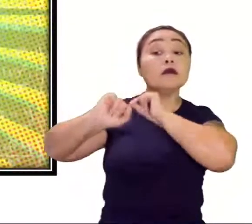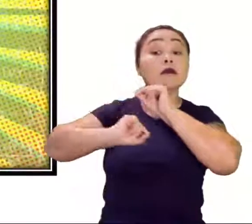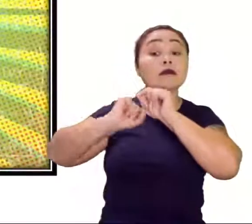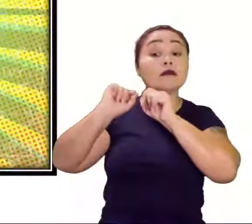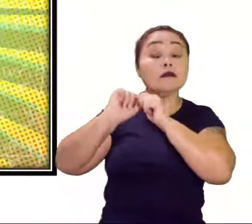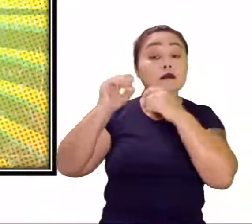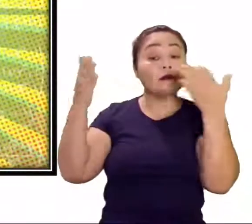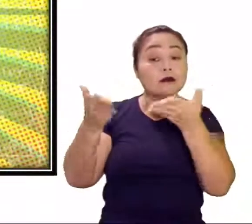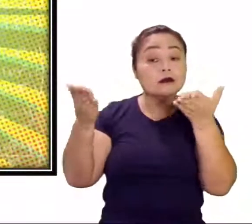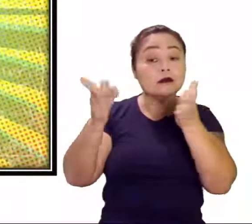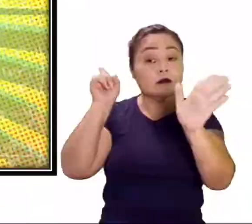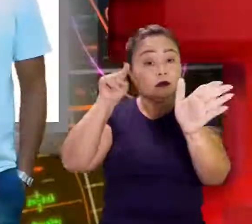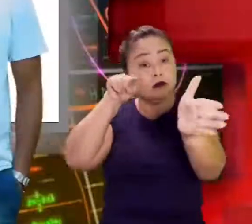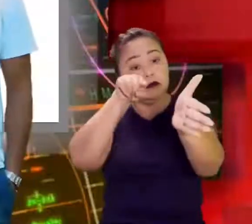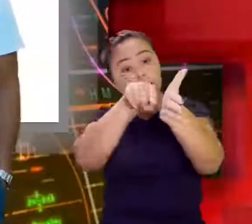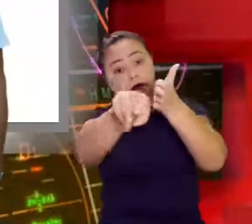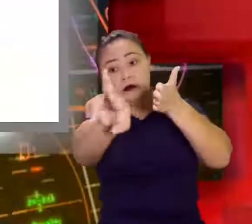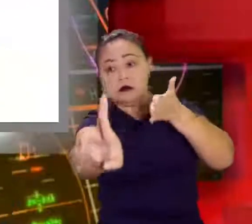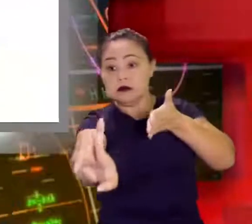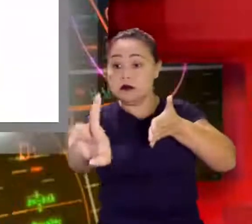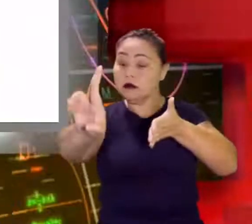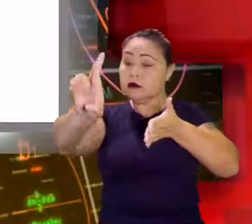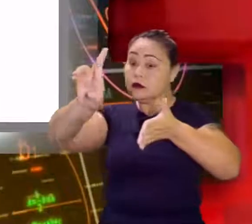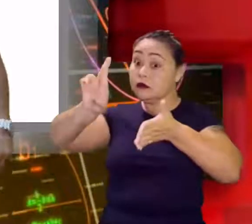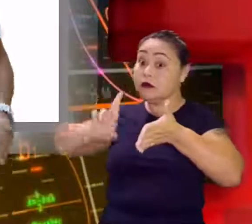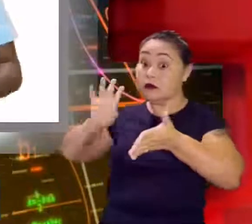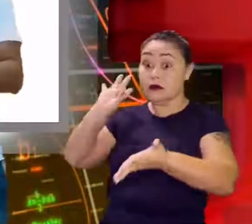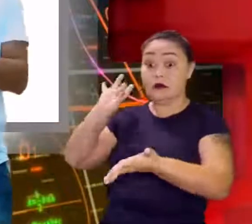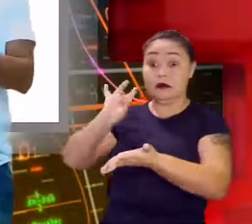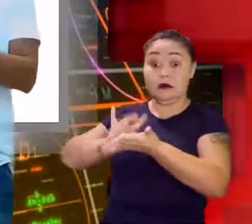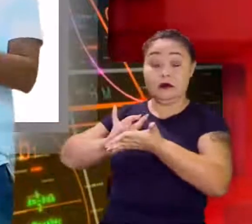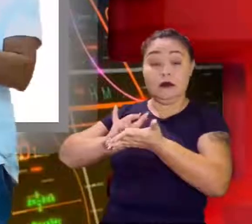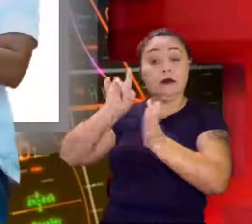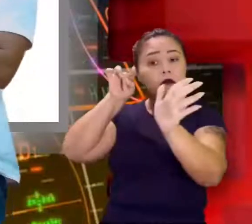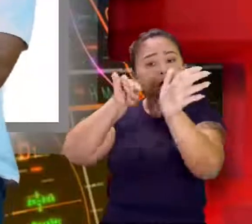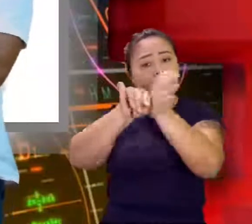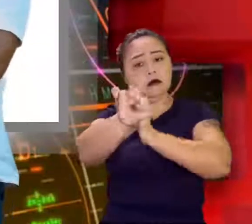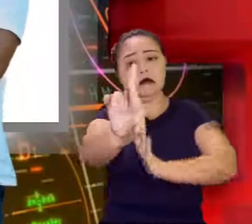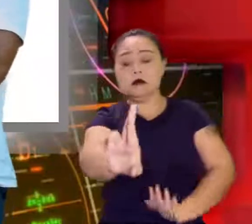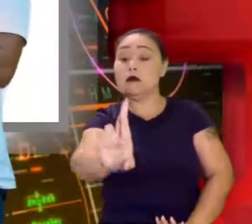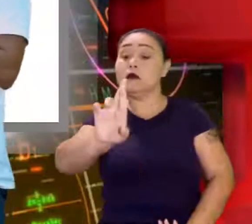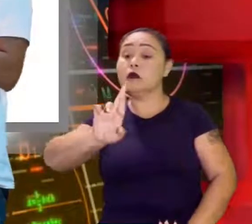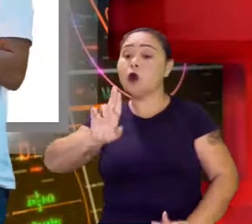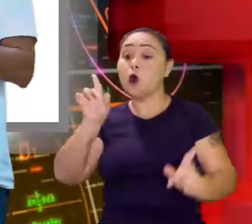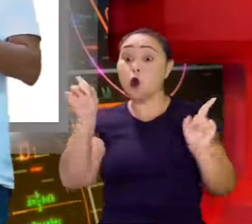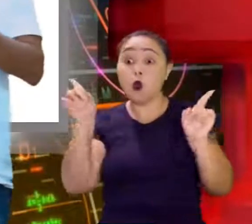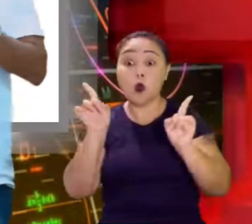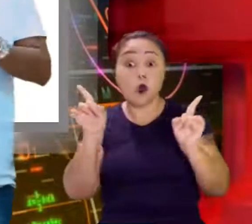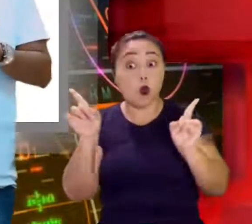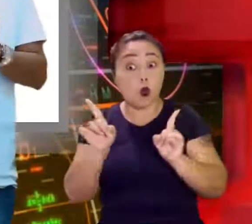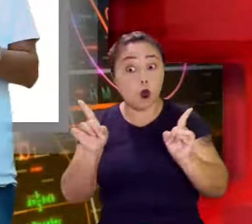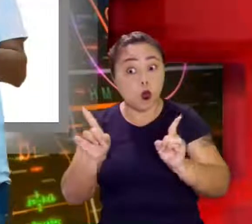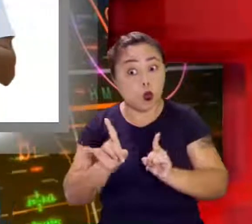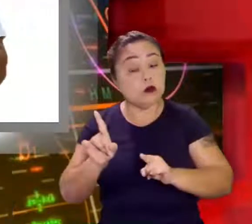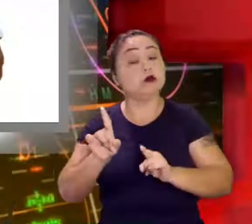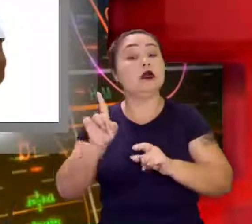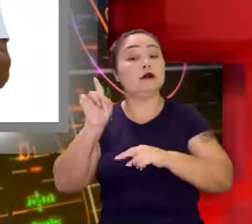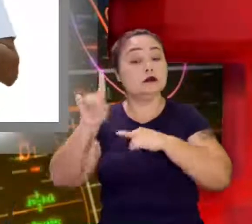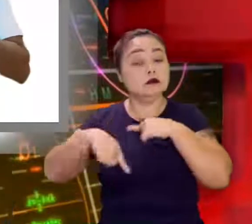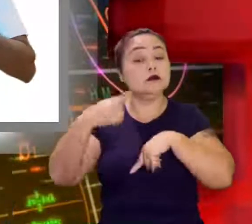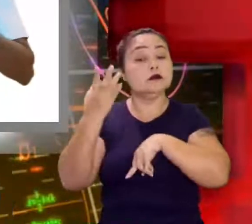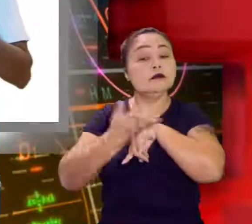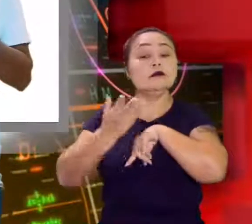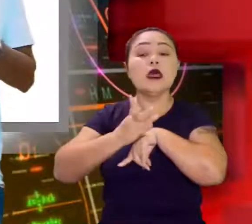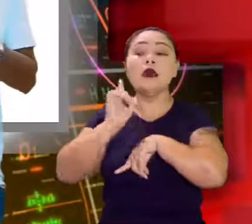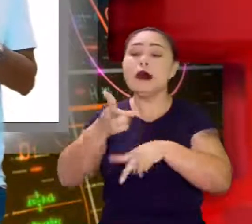agora? Perguntas e respostas, não é verdade? E perguntas e respostas curtas, uma coisa bem prática, assim, é